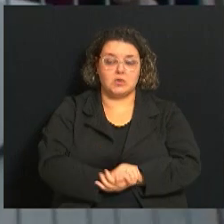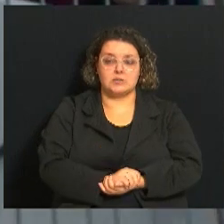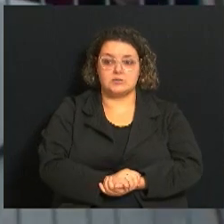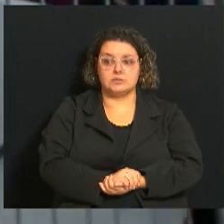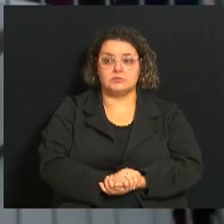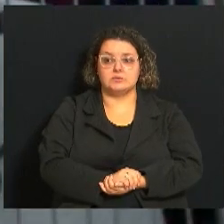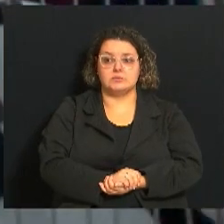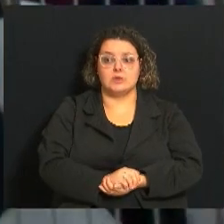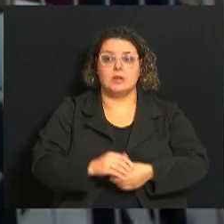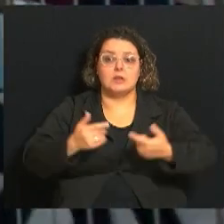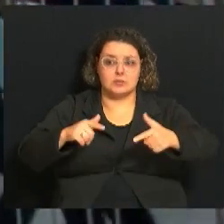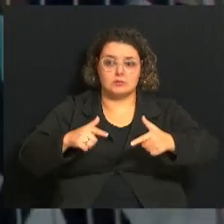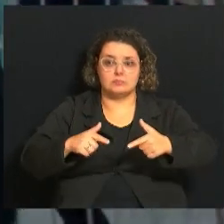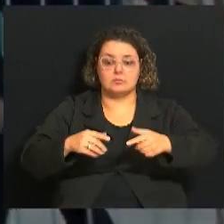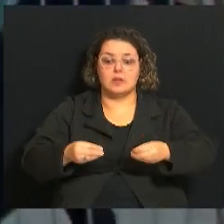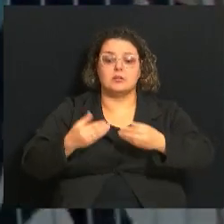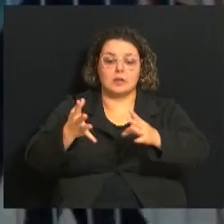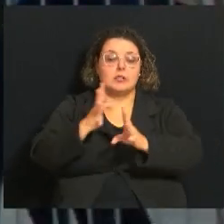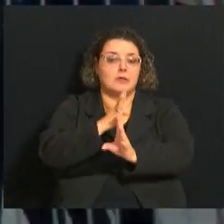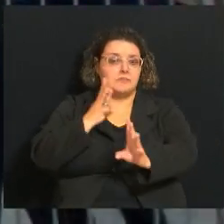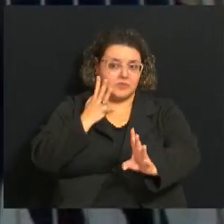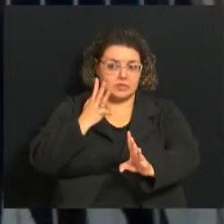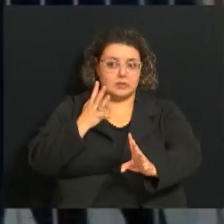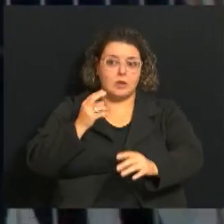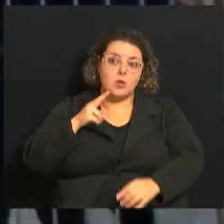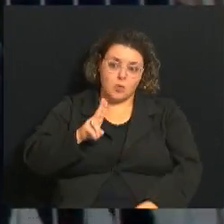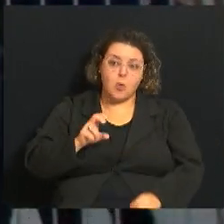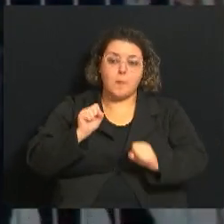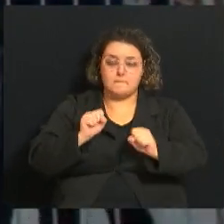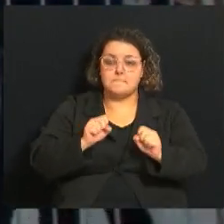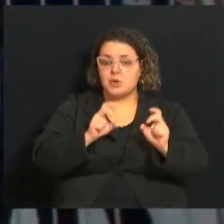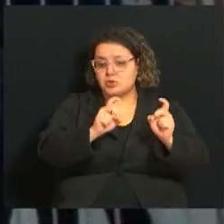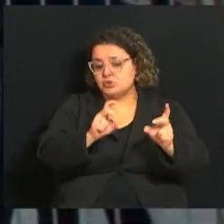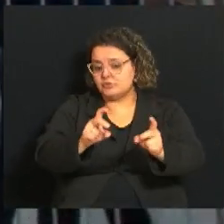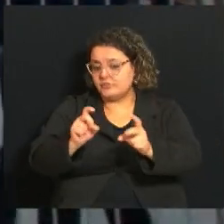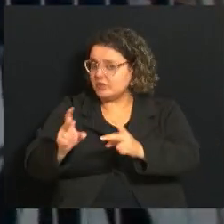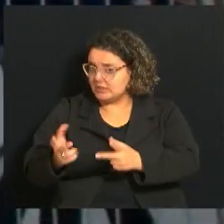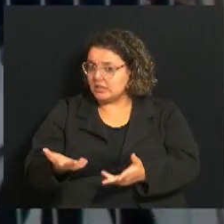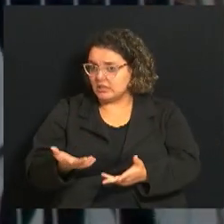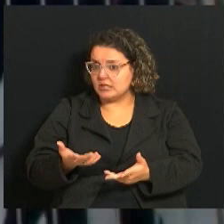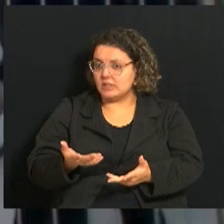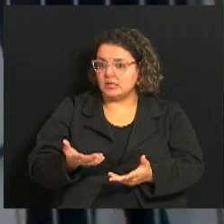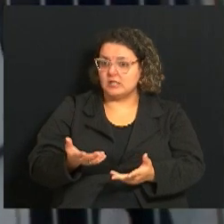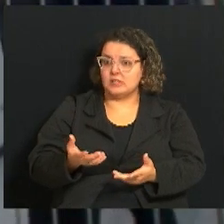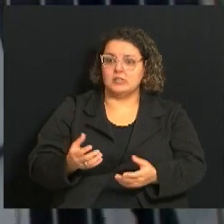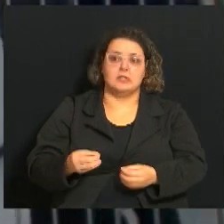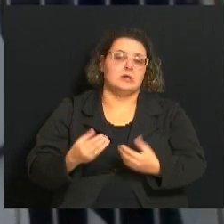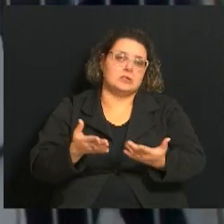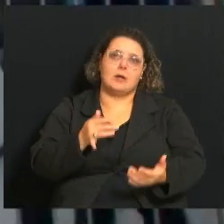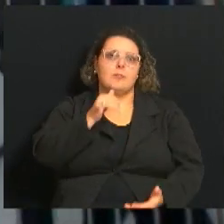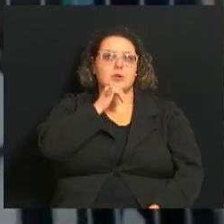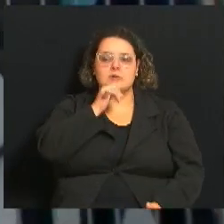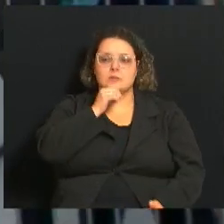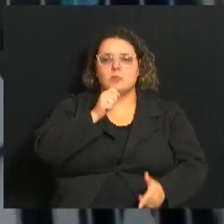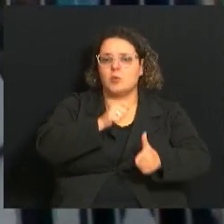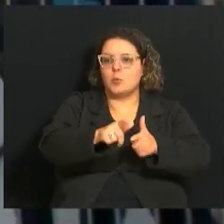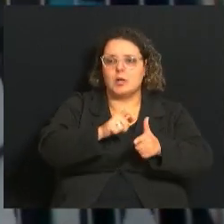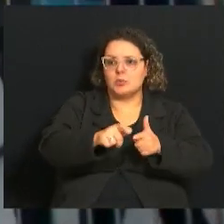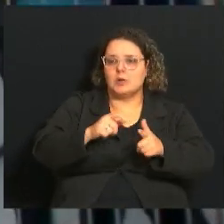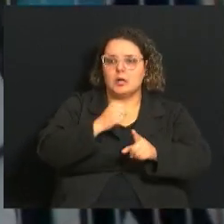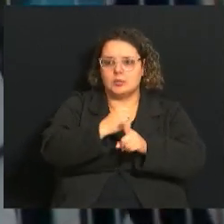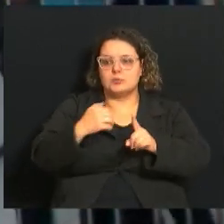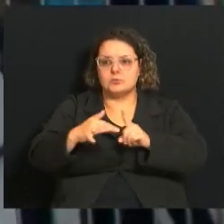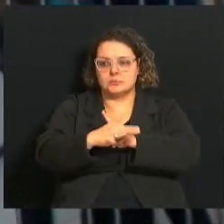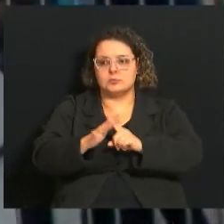imóvel para quem está na fila esperando, ou ela pode vender esse imóvel e propiciar, por exemplo, o aluguel social, que acho que seria